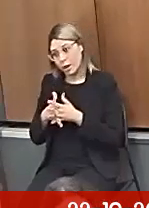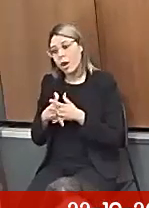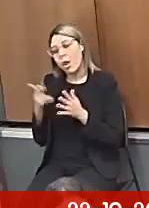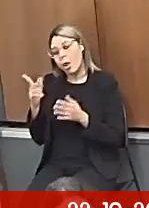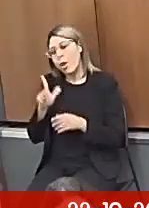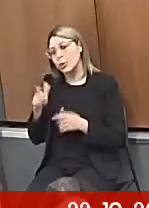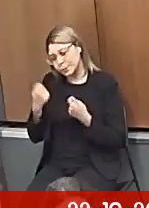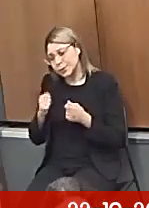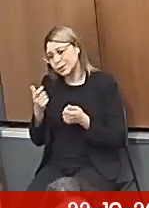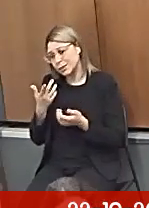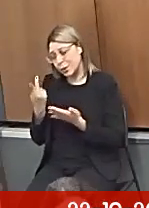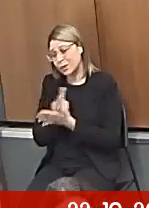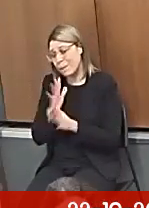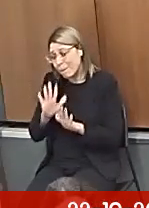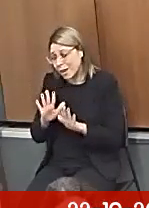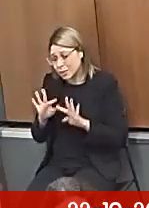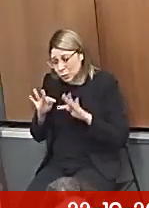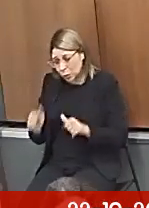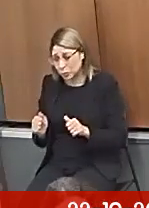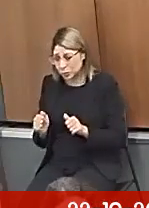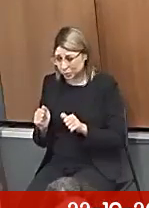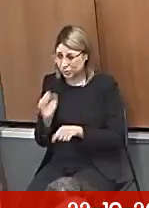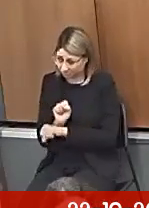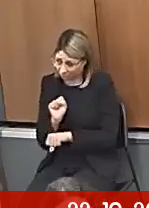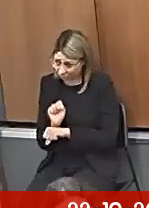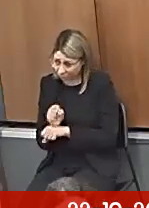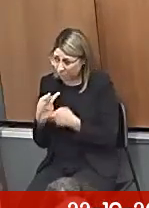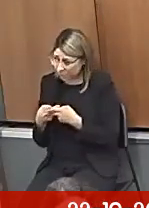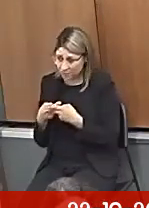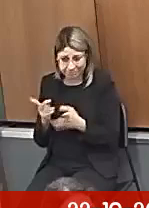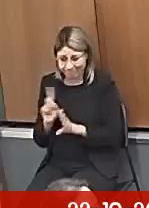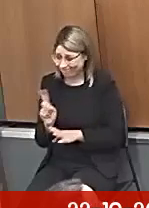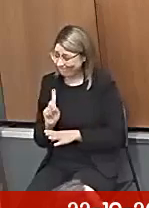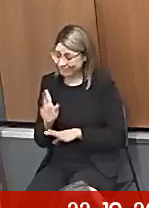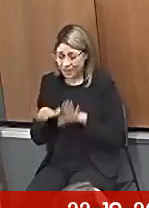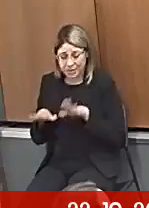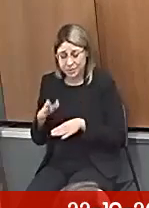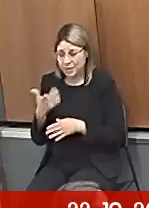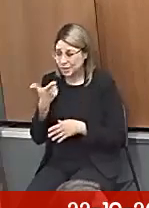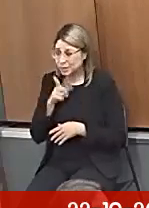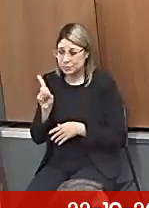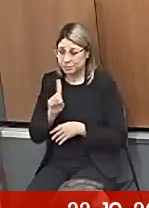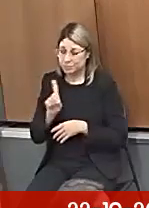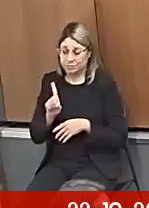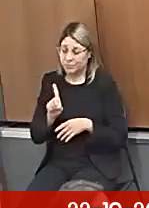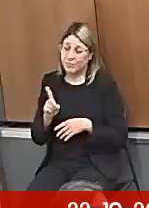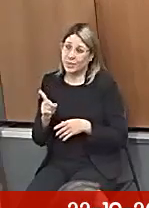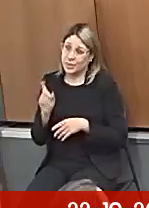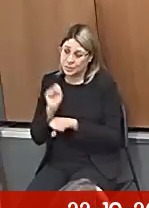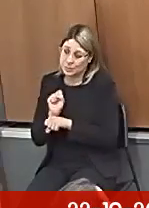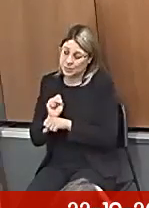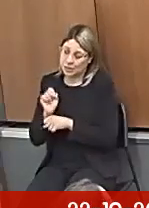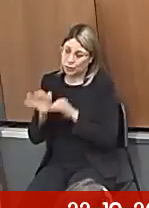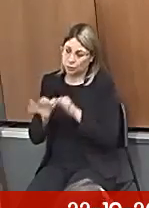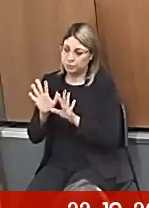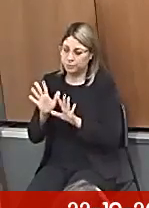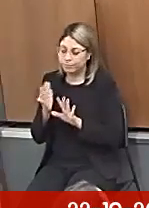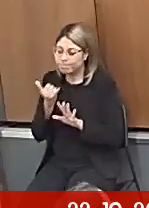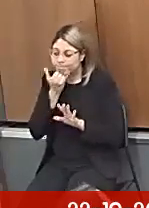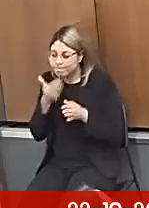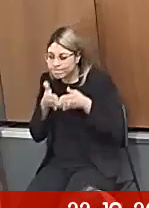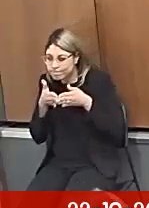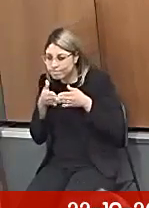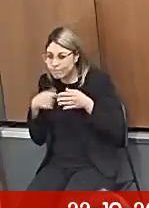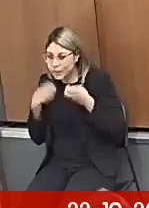que acontecer, mas nem todo mundo está disposto, e principalmente nem todo mundo está disposto a enfrentar o nosso judiciário. Doutora, se me permite, só